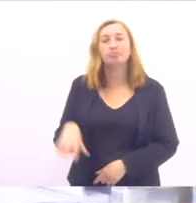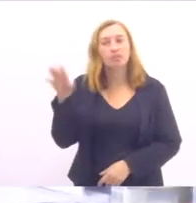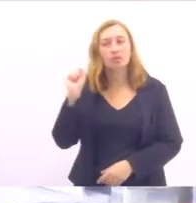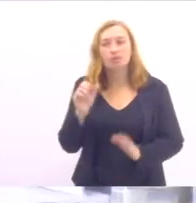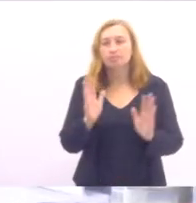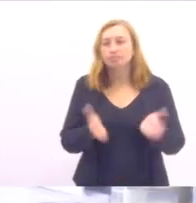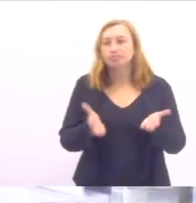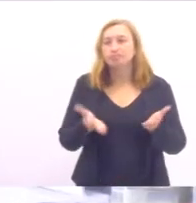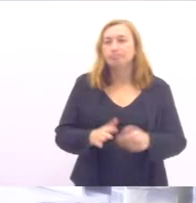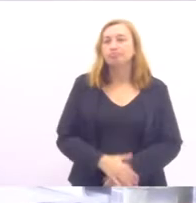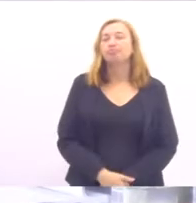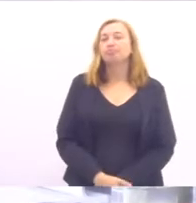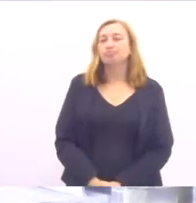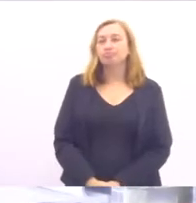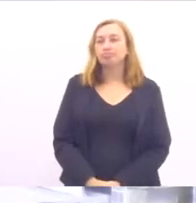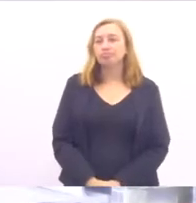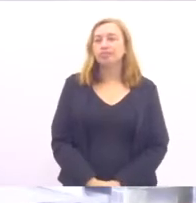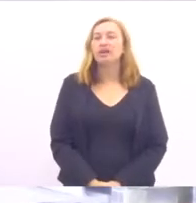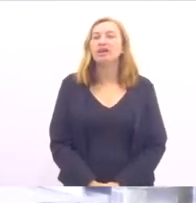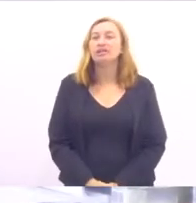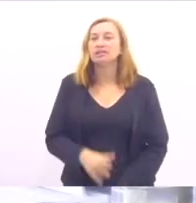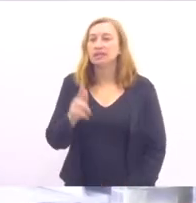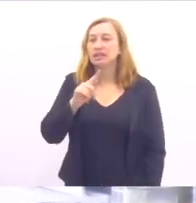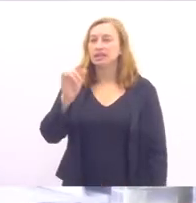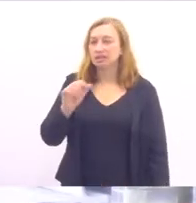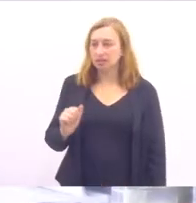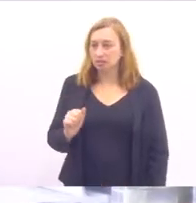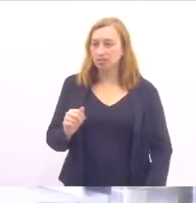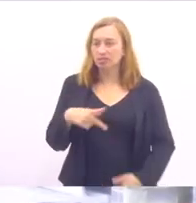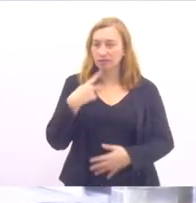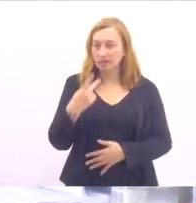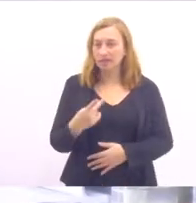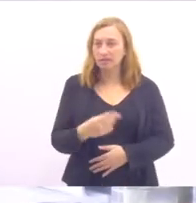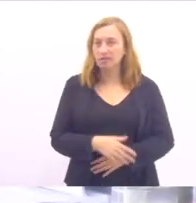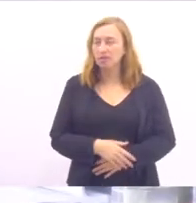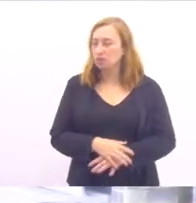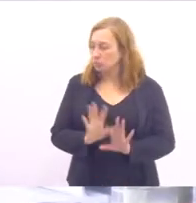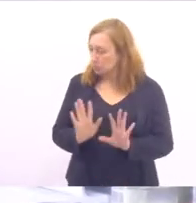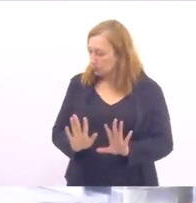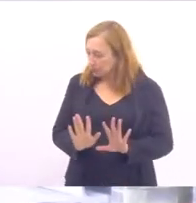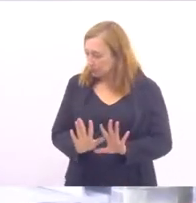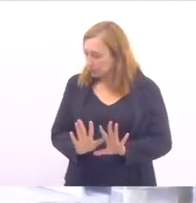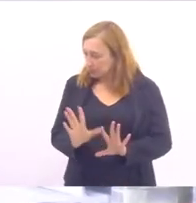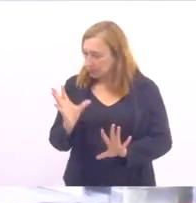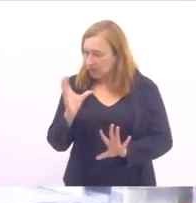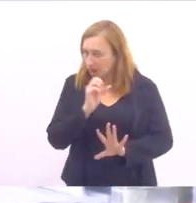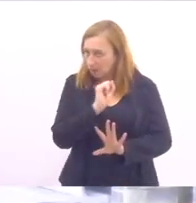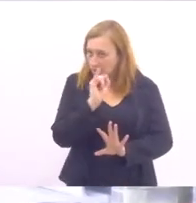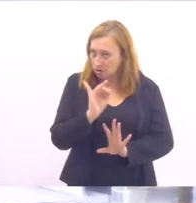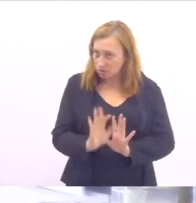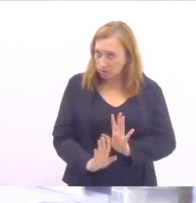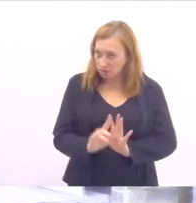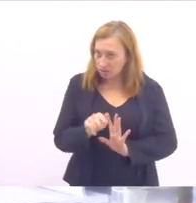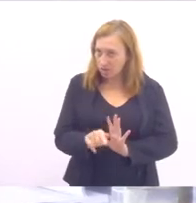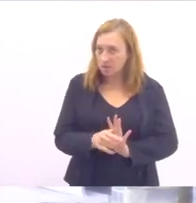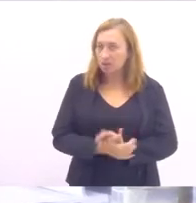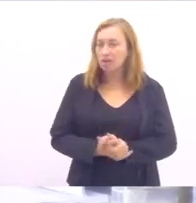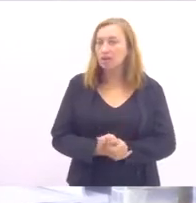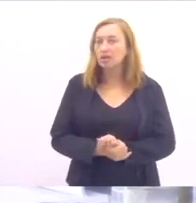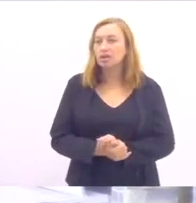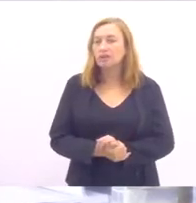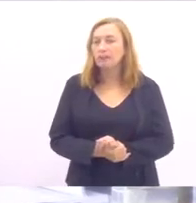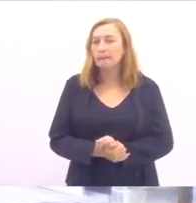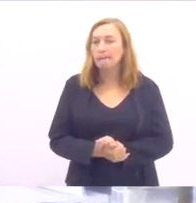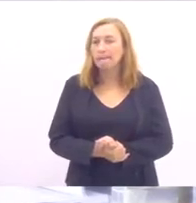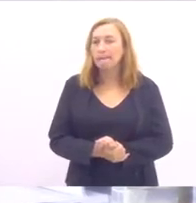então, a Zilda, para complementar. Só quero dar uma rápida explicação aqui.